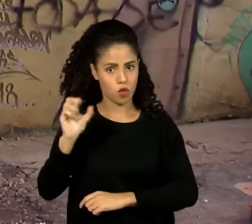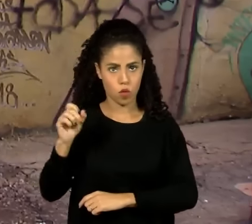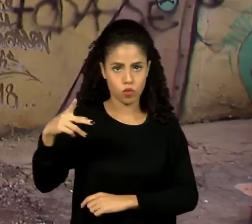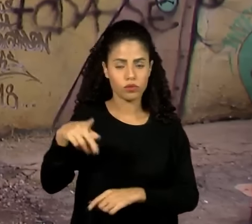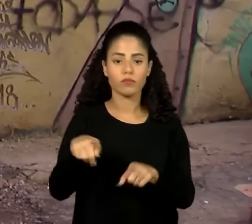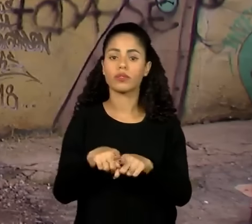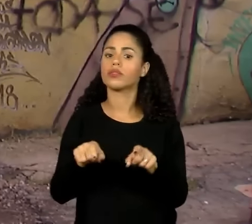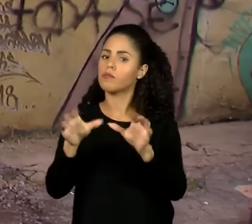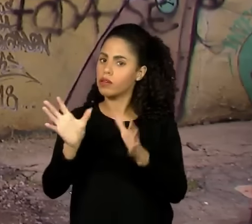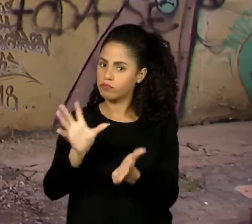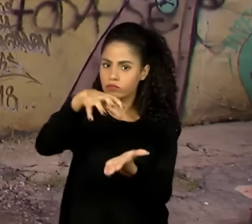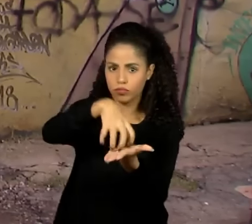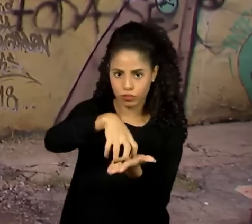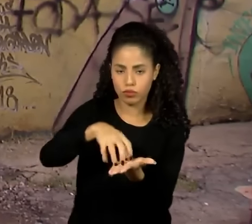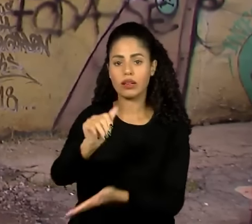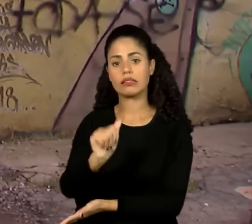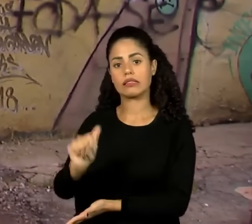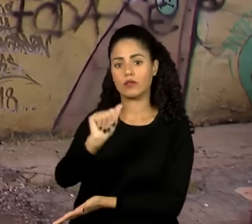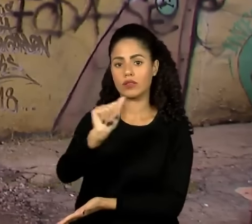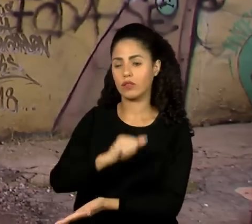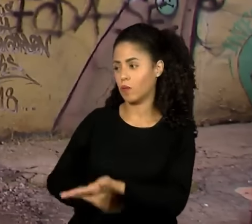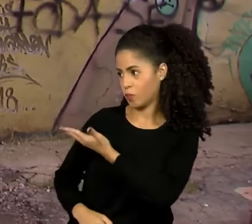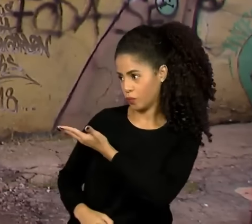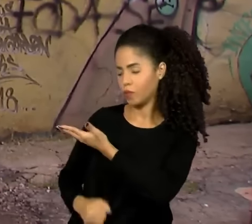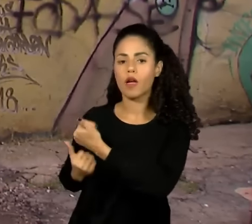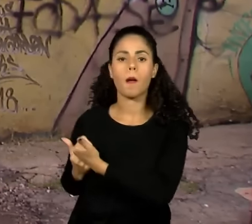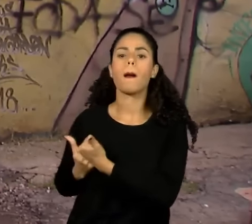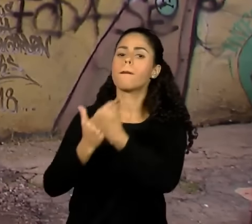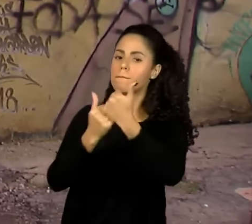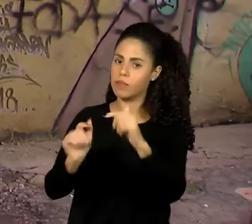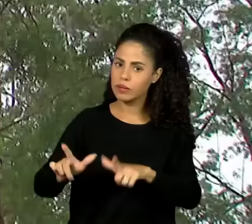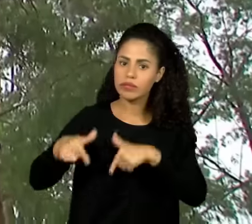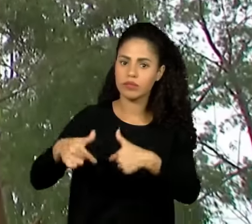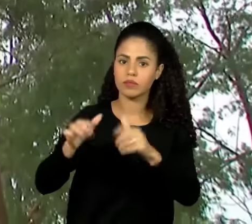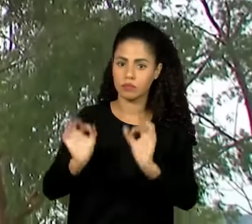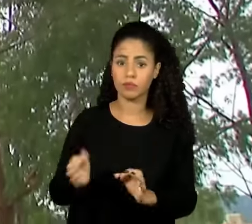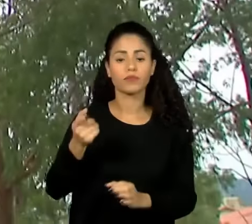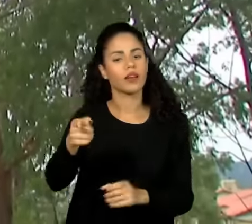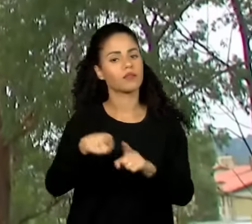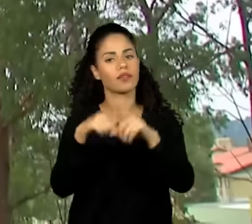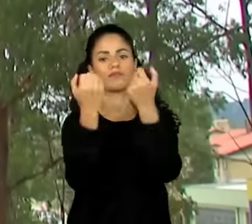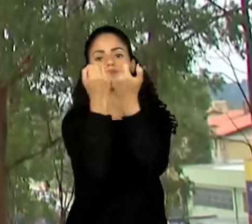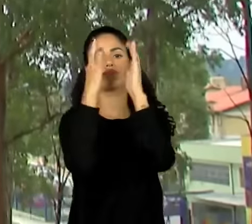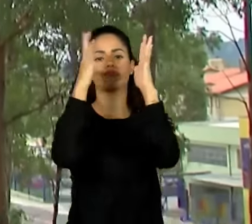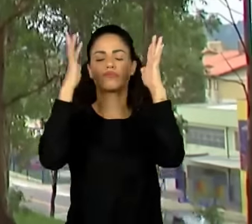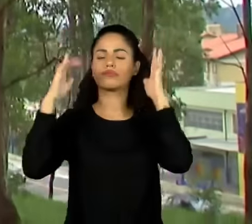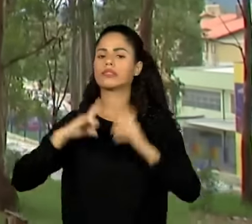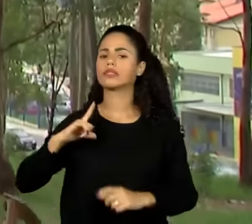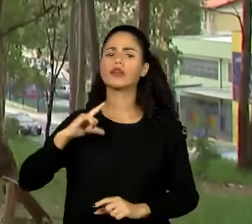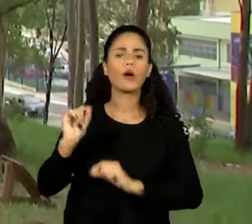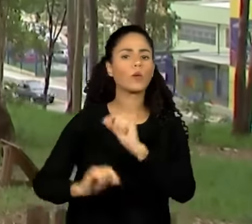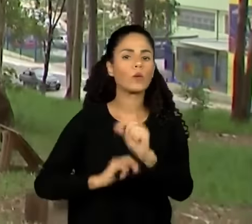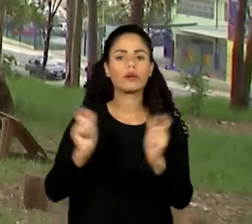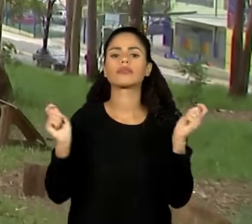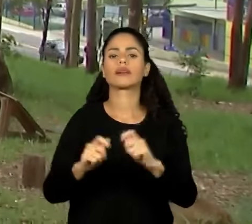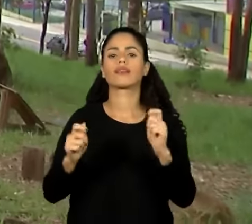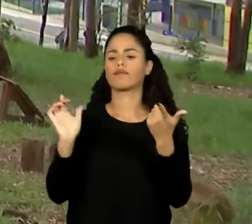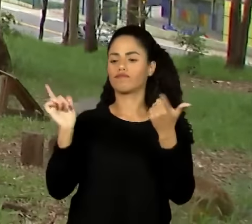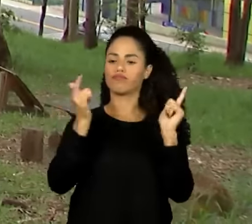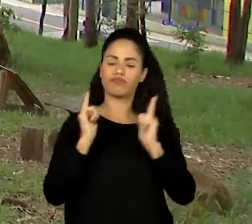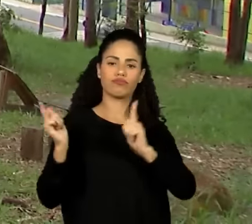e a Associação Cultural Quilombaque, apoiaram a iniciativa. O ecoparque serve como espaço de lazer